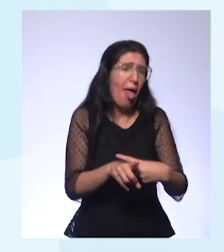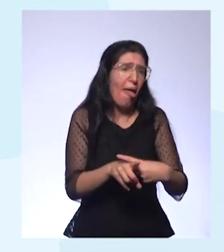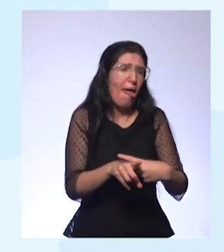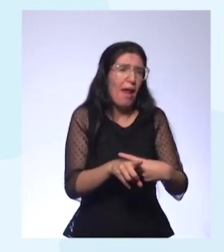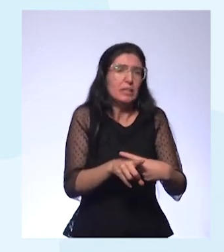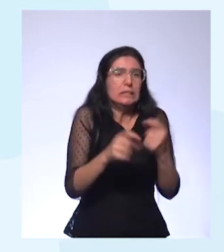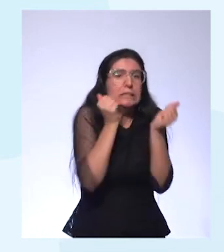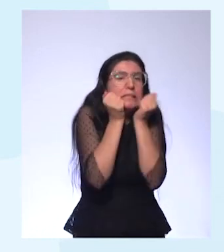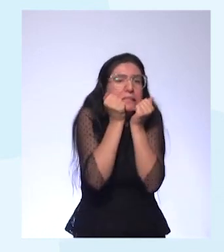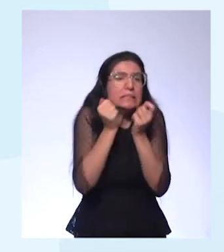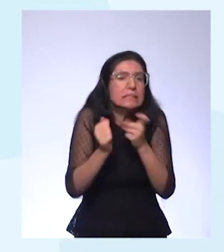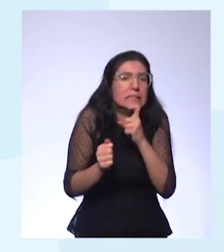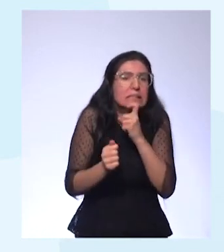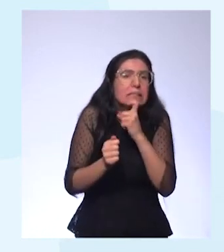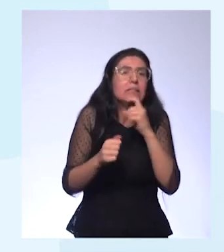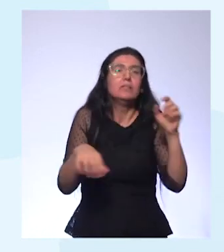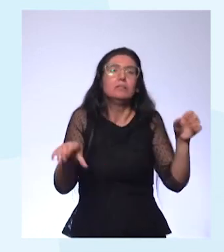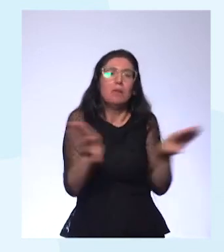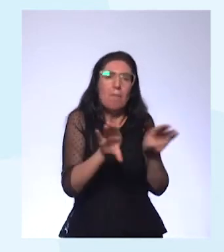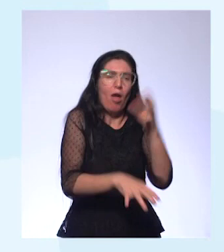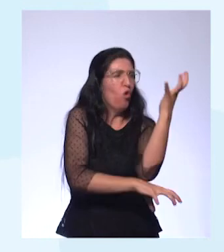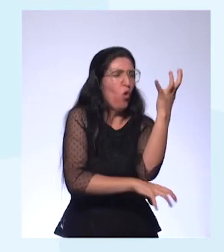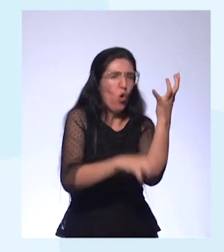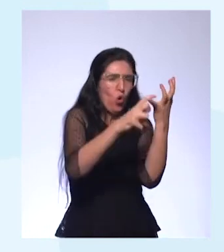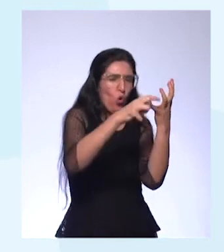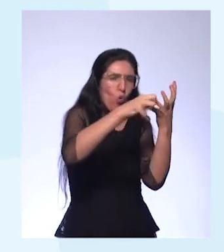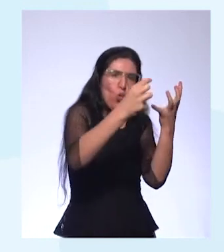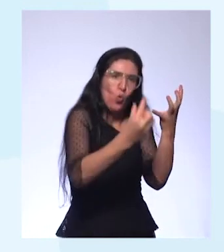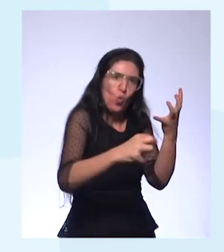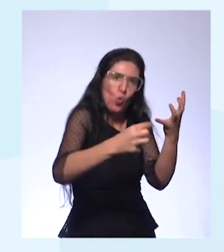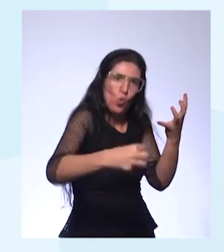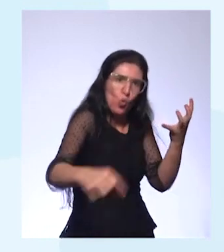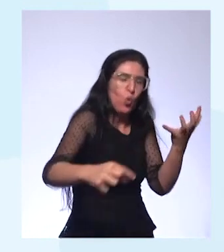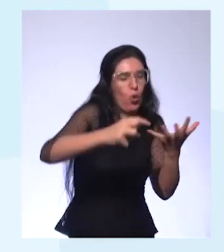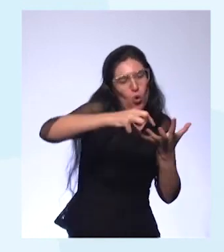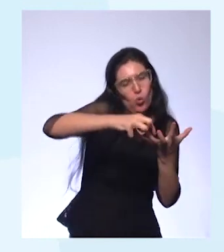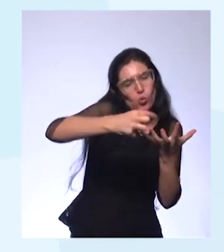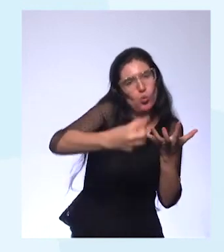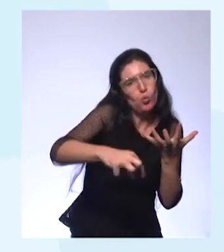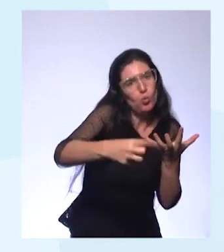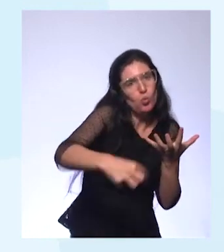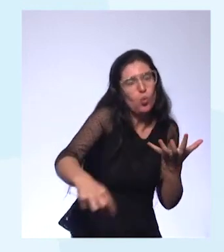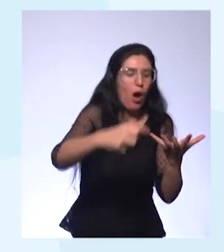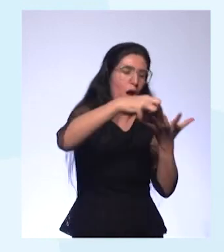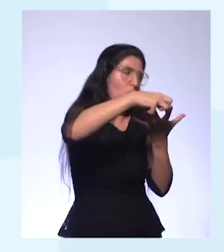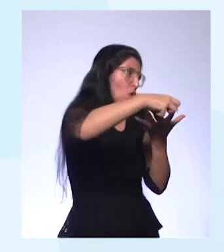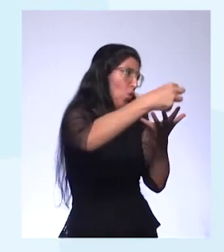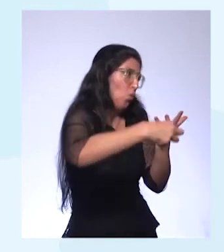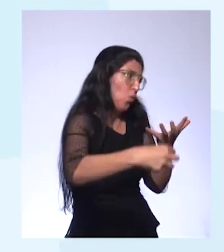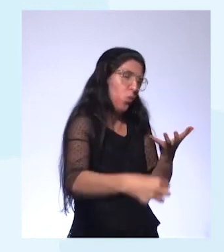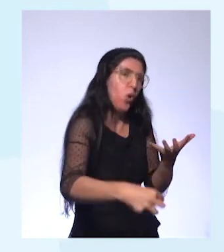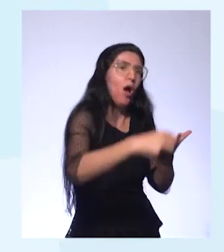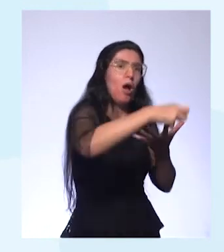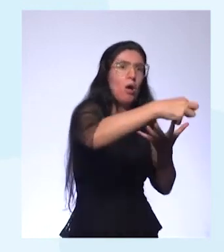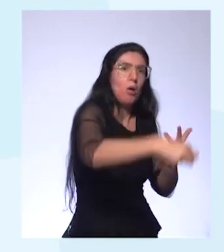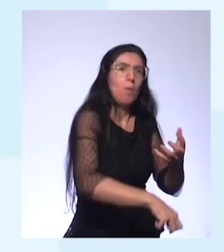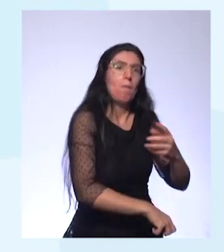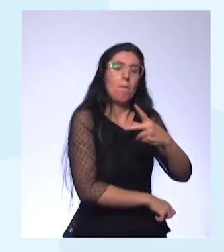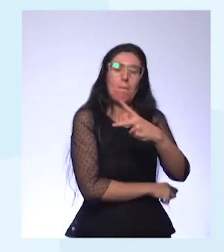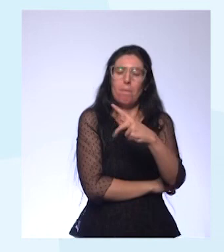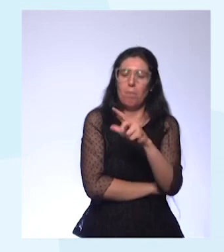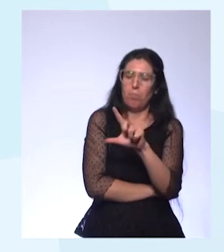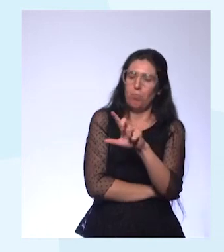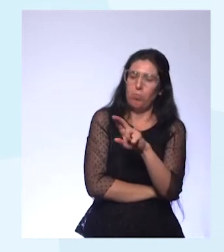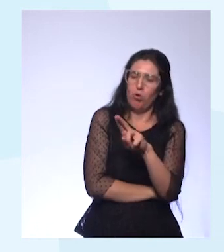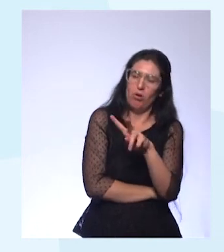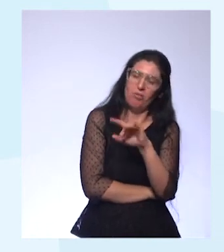períodos de inverno e outono, perdem-se as folhas, né? Então, a gente também pode chamar elas de floresta pluvial temperada, né? Como a gente